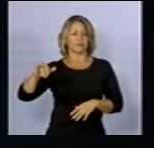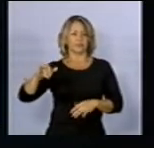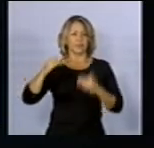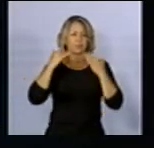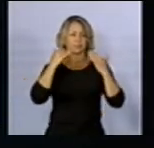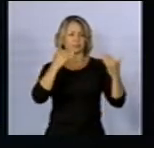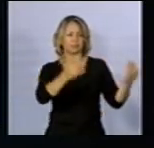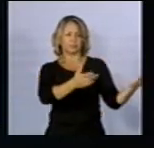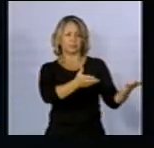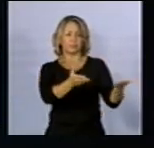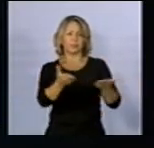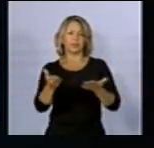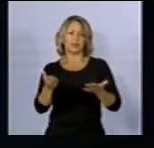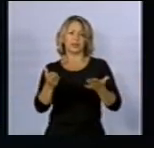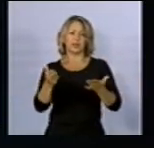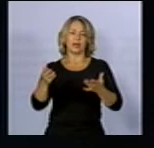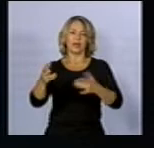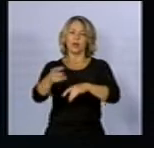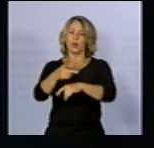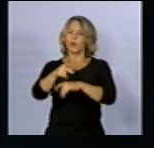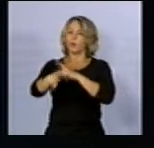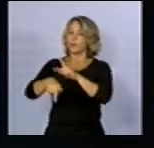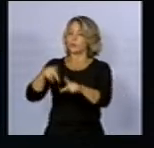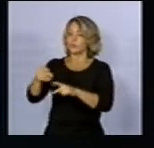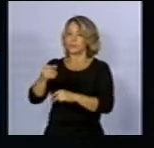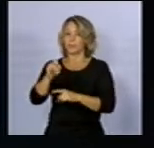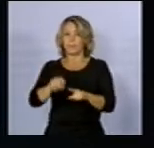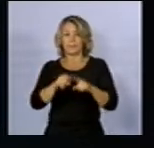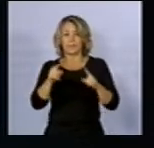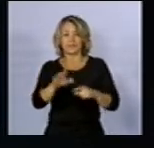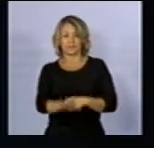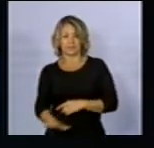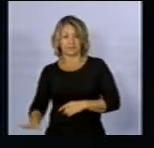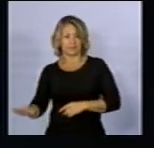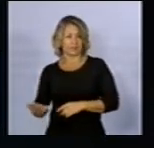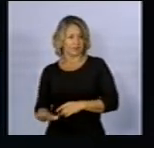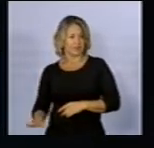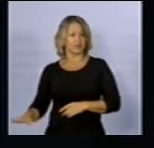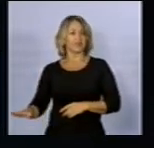expondo, né, a população. Como as crianças